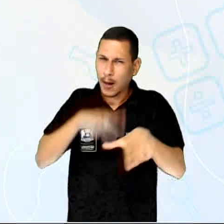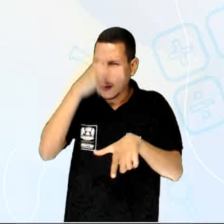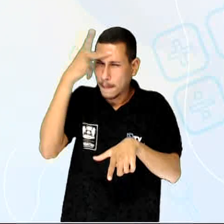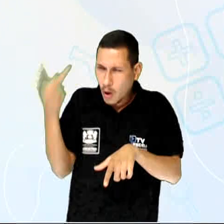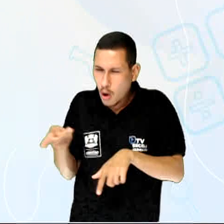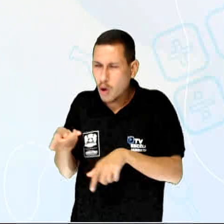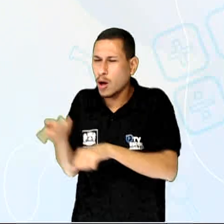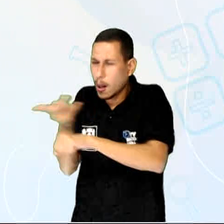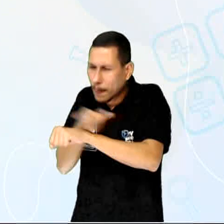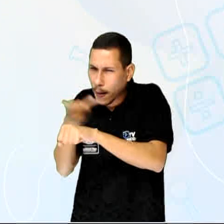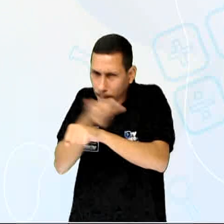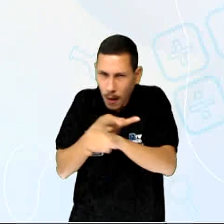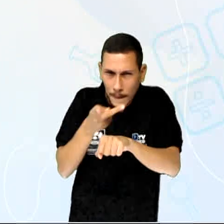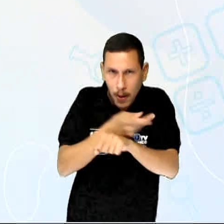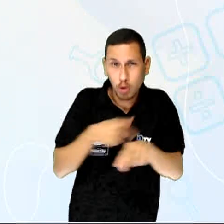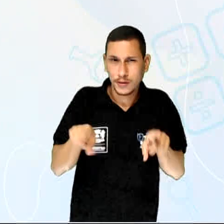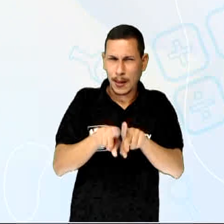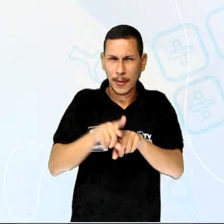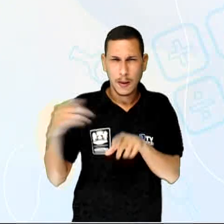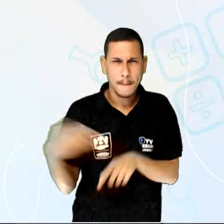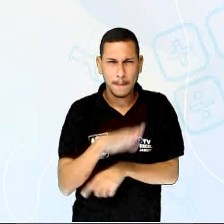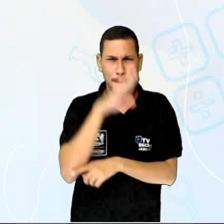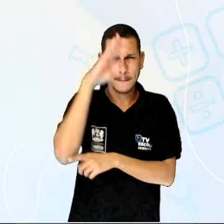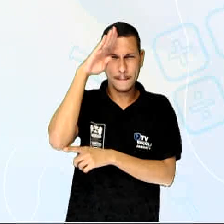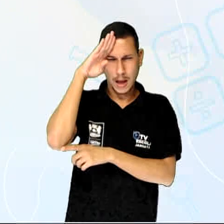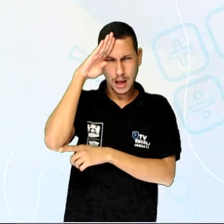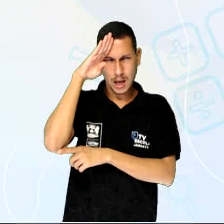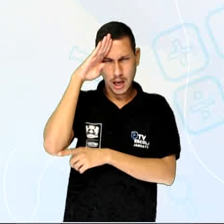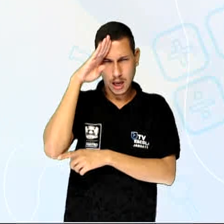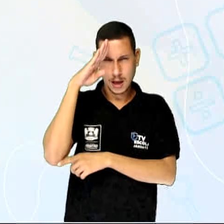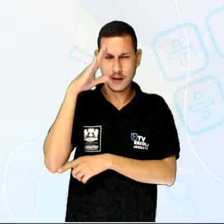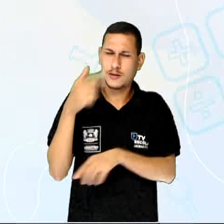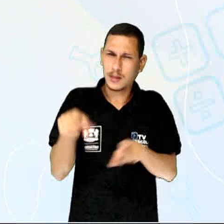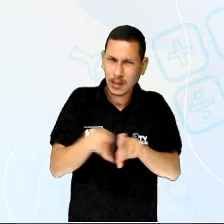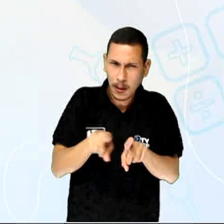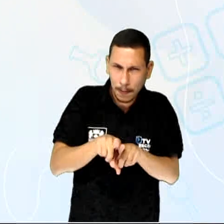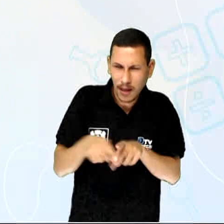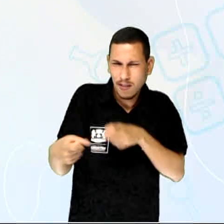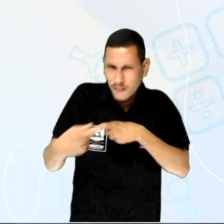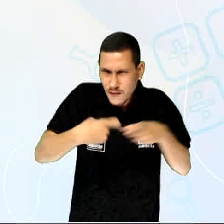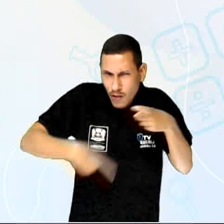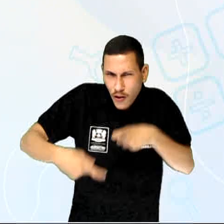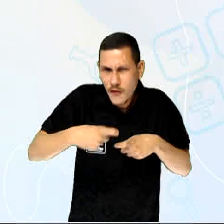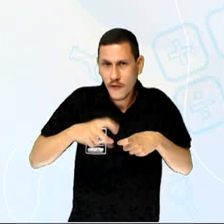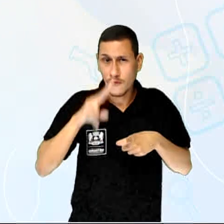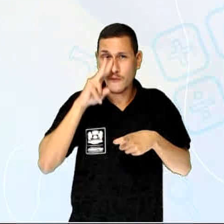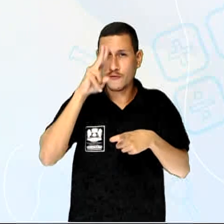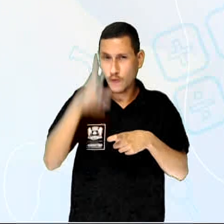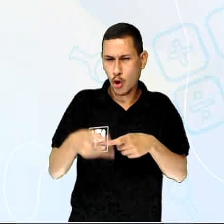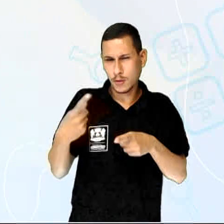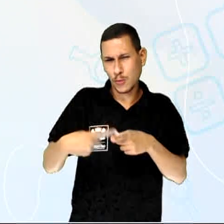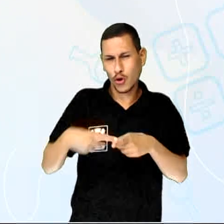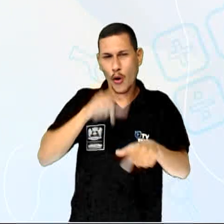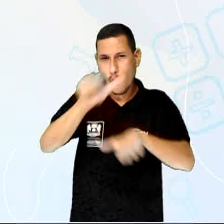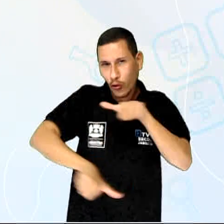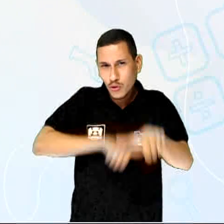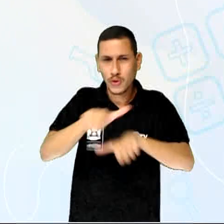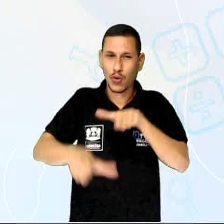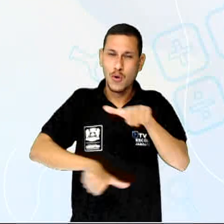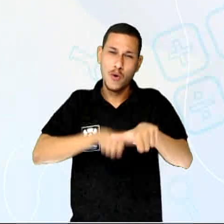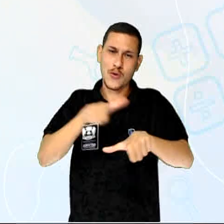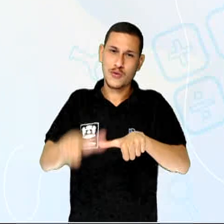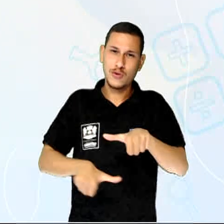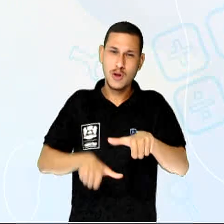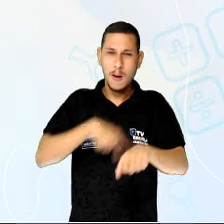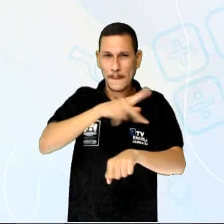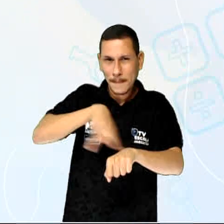A questão bélico-militar nos Estados Unidos também é muito forte, né? Não é à toa que os Estados Unidos se tornou a nação mais poderosa do mundo,